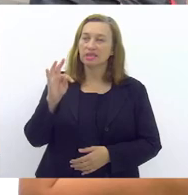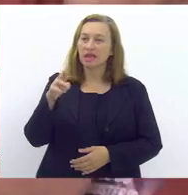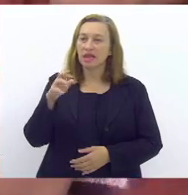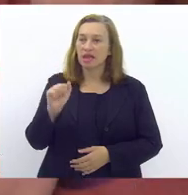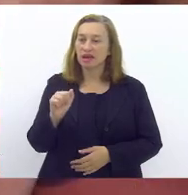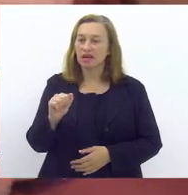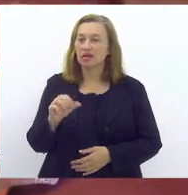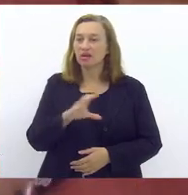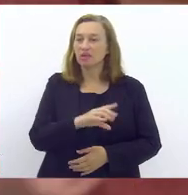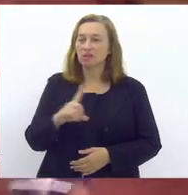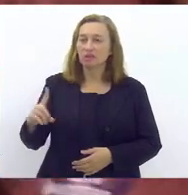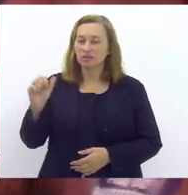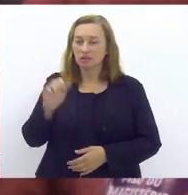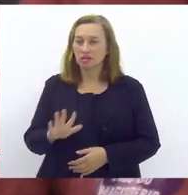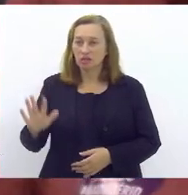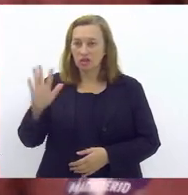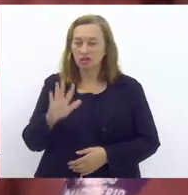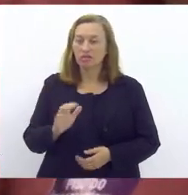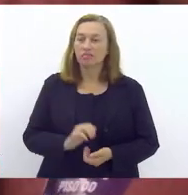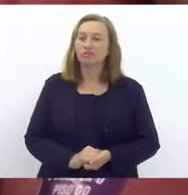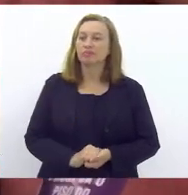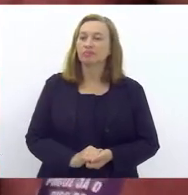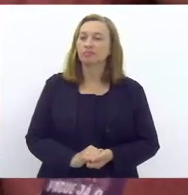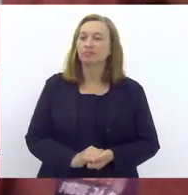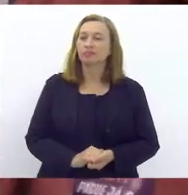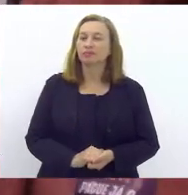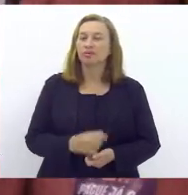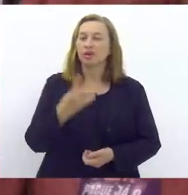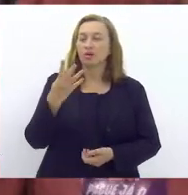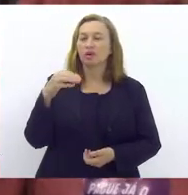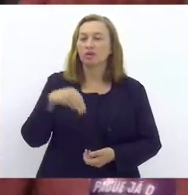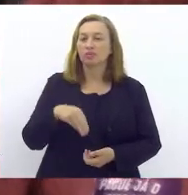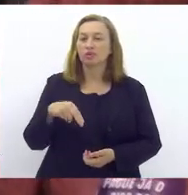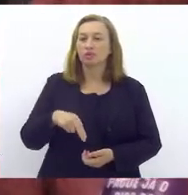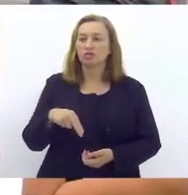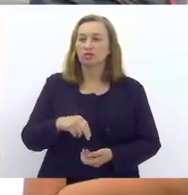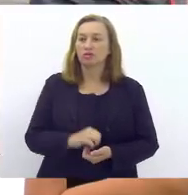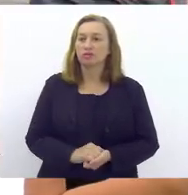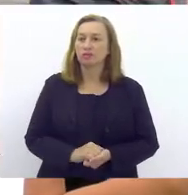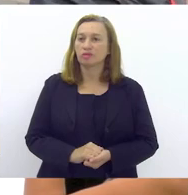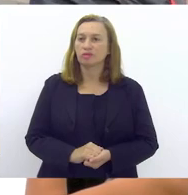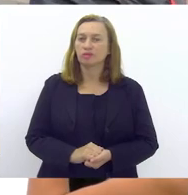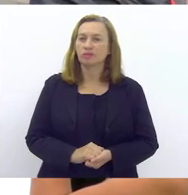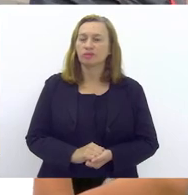da Valorização do Professor da Educação, do SASE. 4 minutinhos, professora.